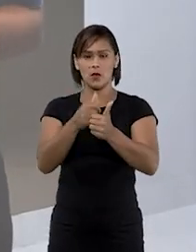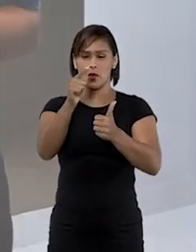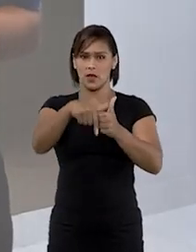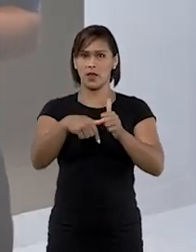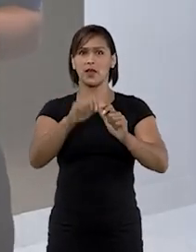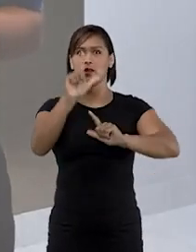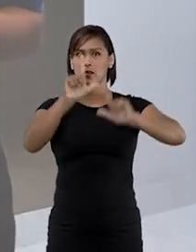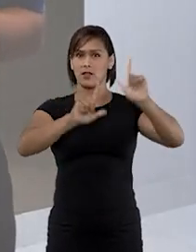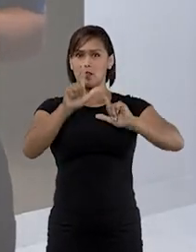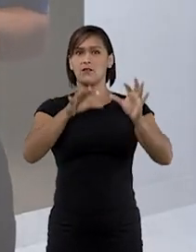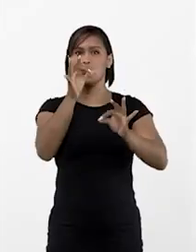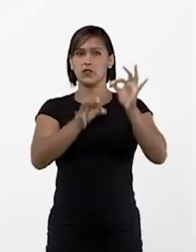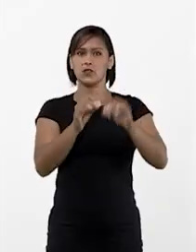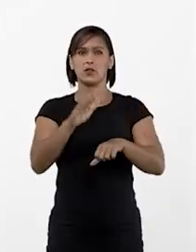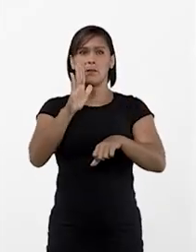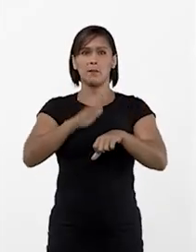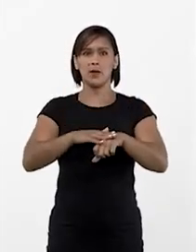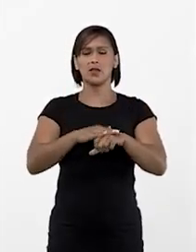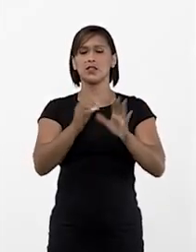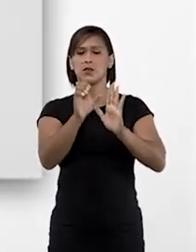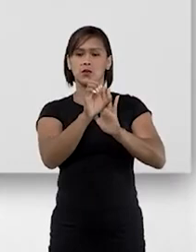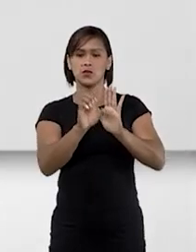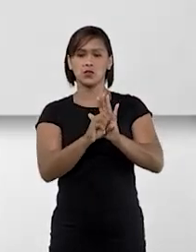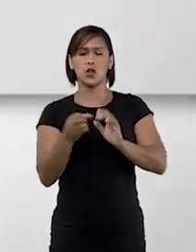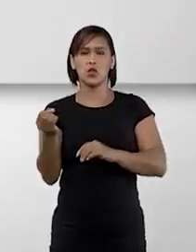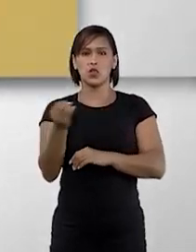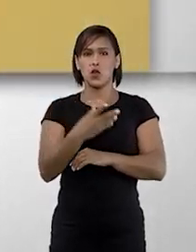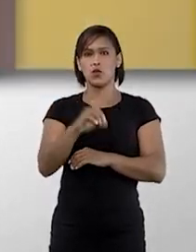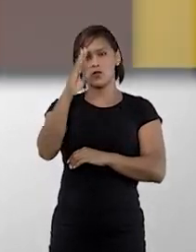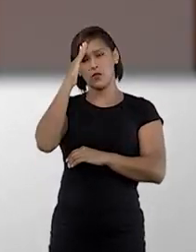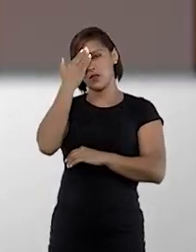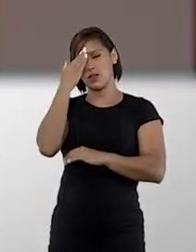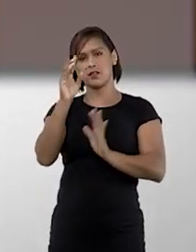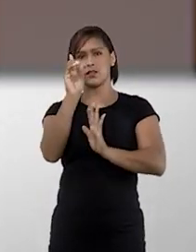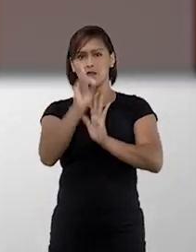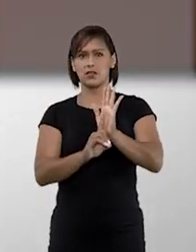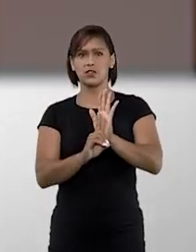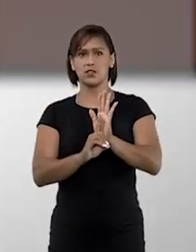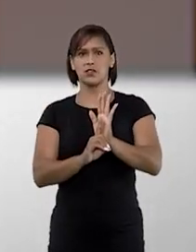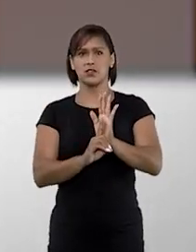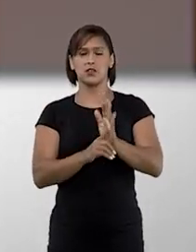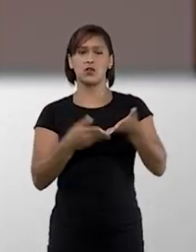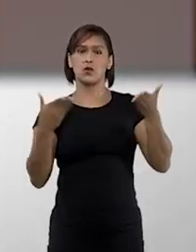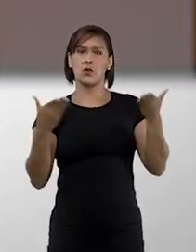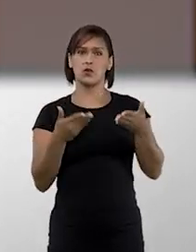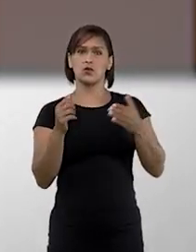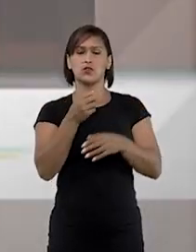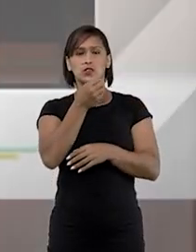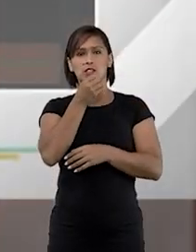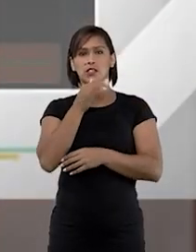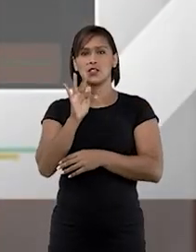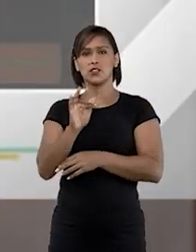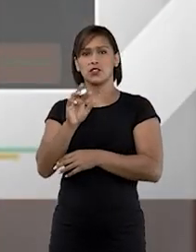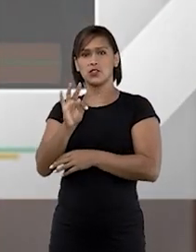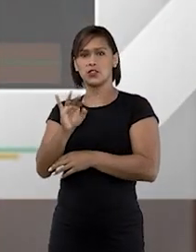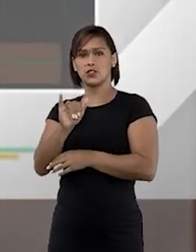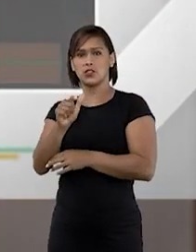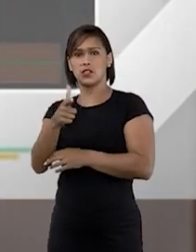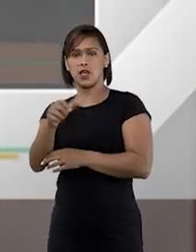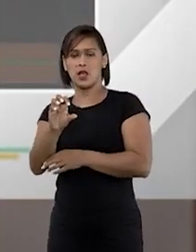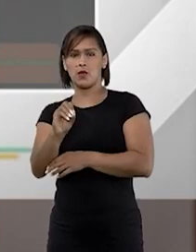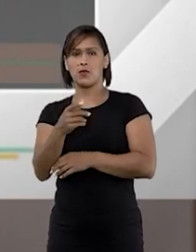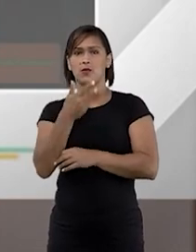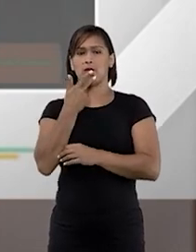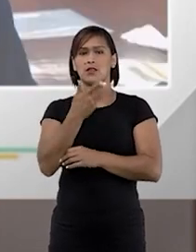acompanhar aqui na TV Justiça mais uma edição inédita do programa entender direito o jornalista Thiago